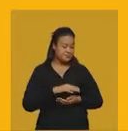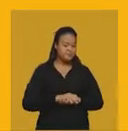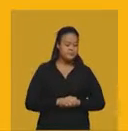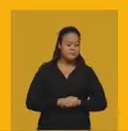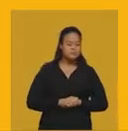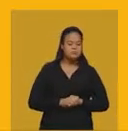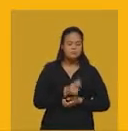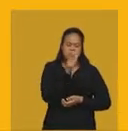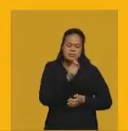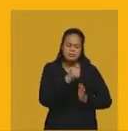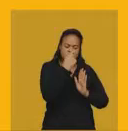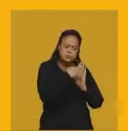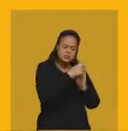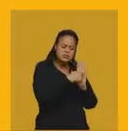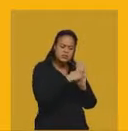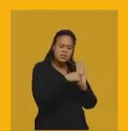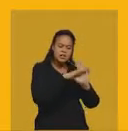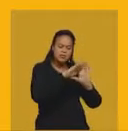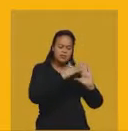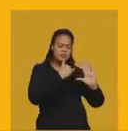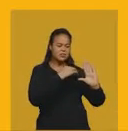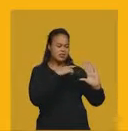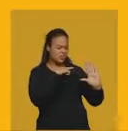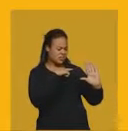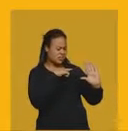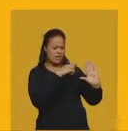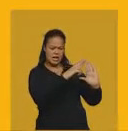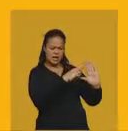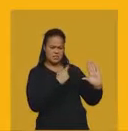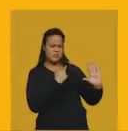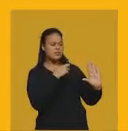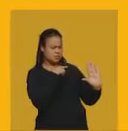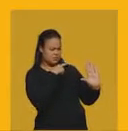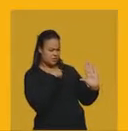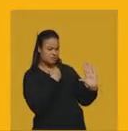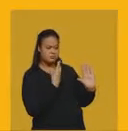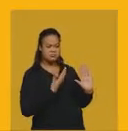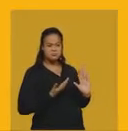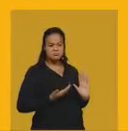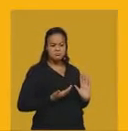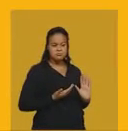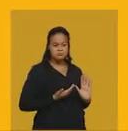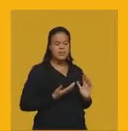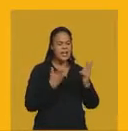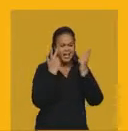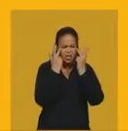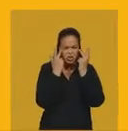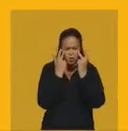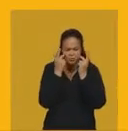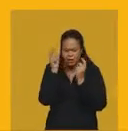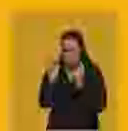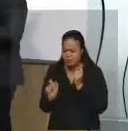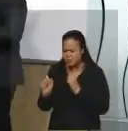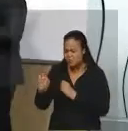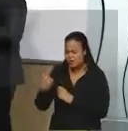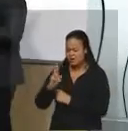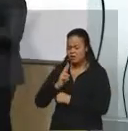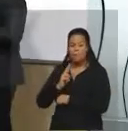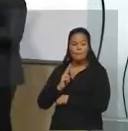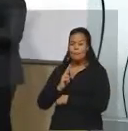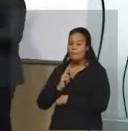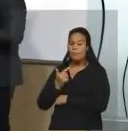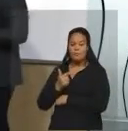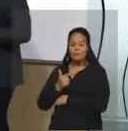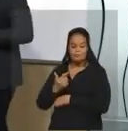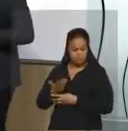que escreveu a mensagem teve resposta? É comum as pessoas não responderem às mensagens? Vamos